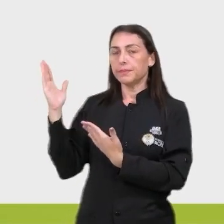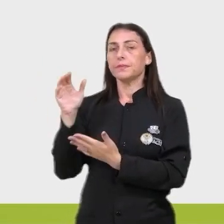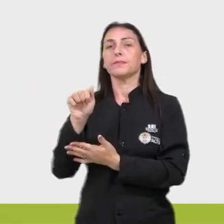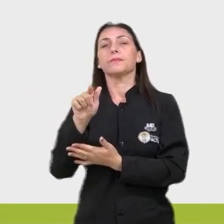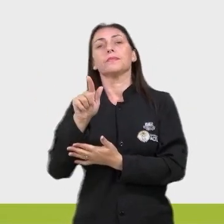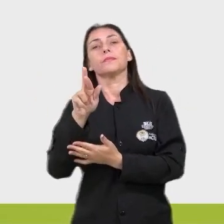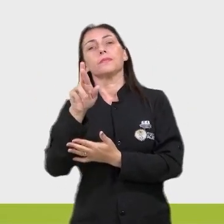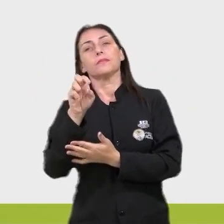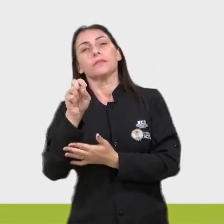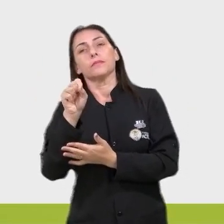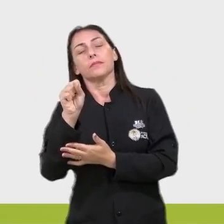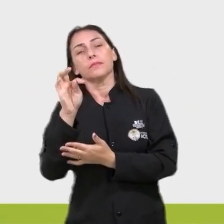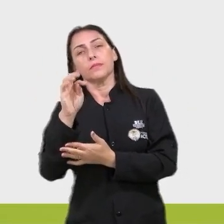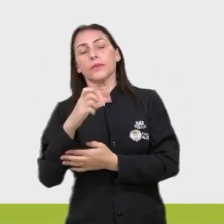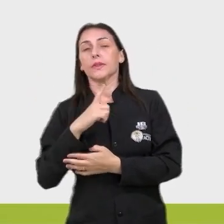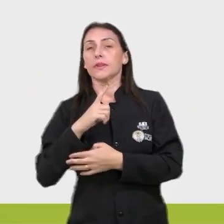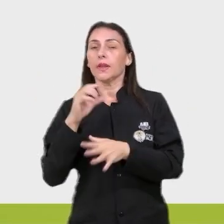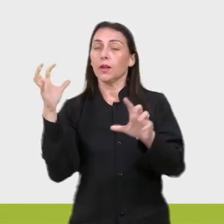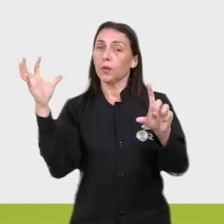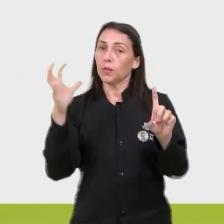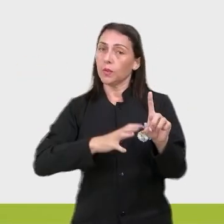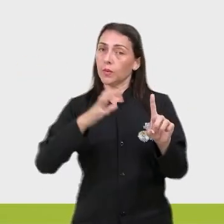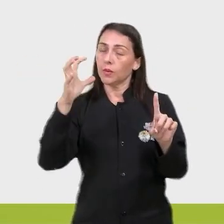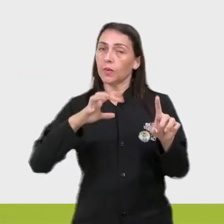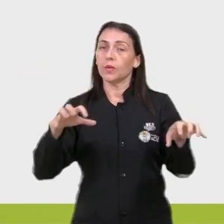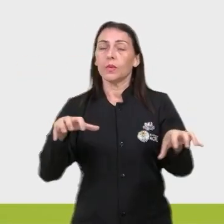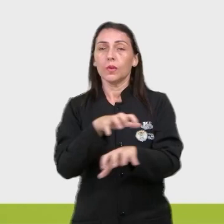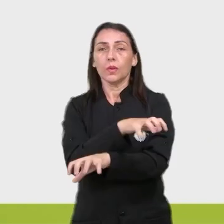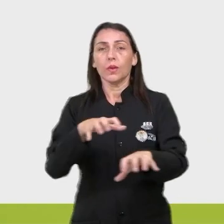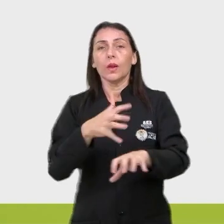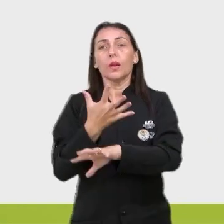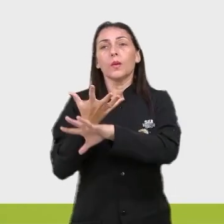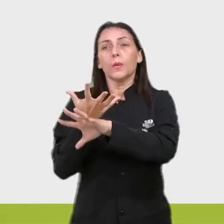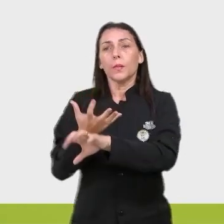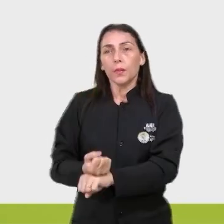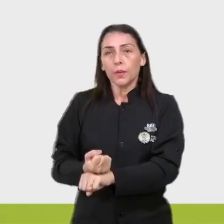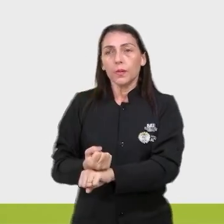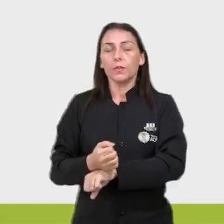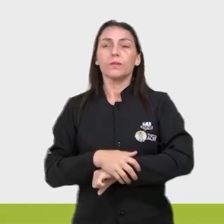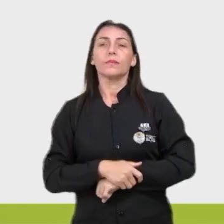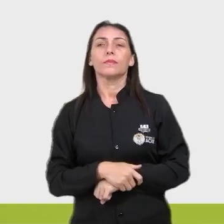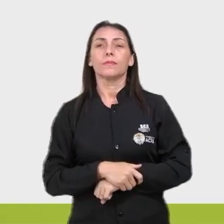tem muita influência do domínio morfoclimático da Caatinga.